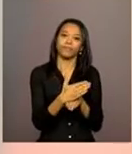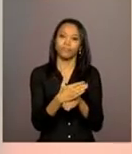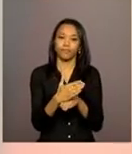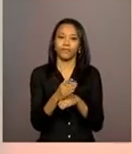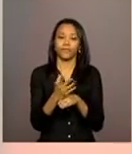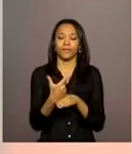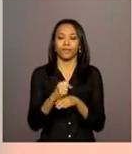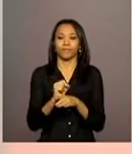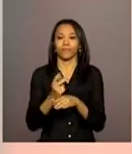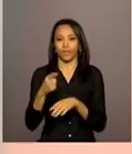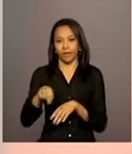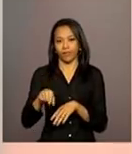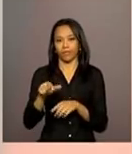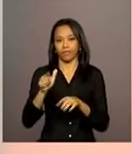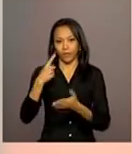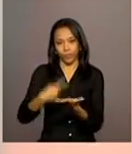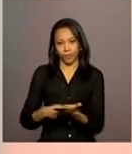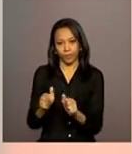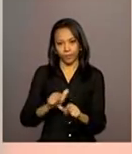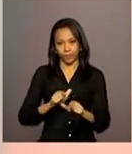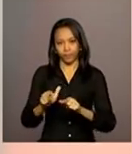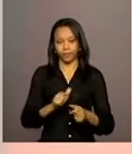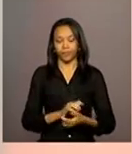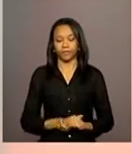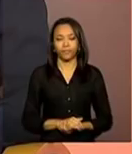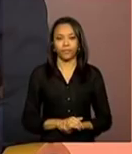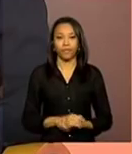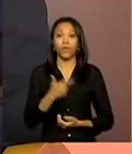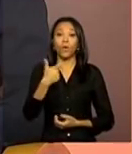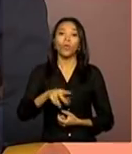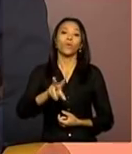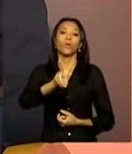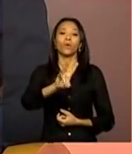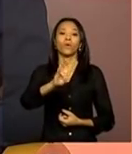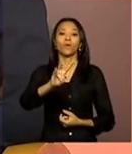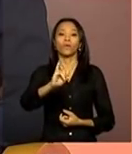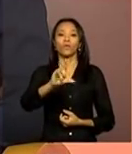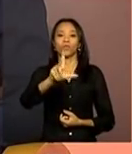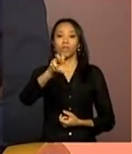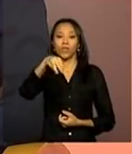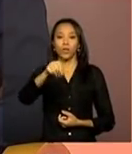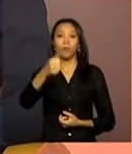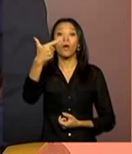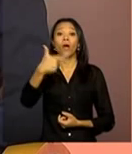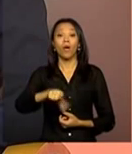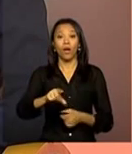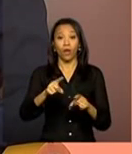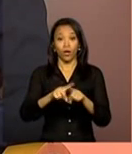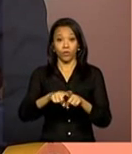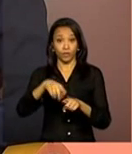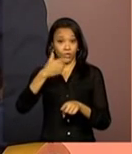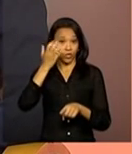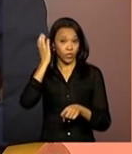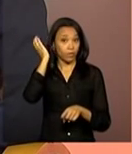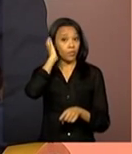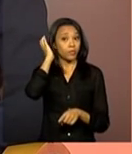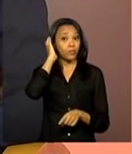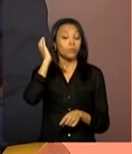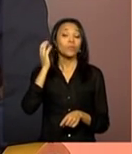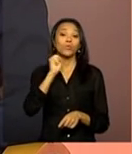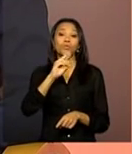de e Vilma Pereira Lopes de Campo Grande Mato Grosso do Sul